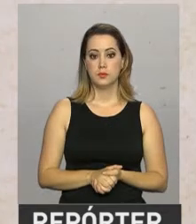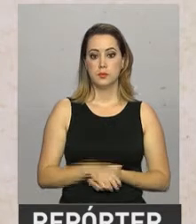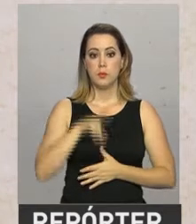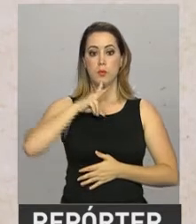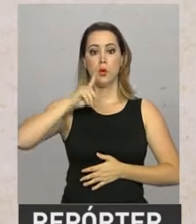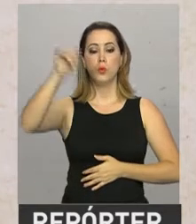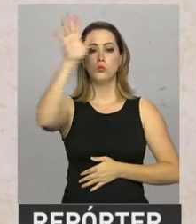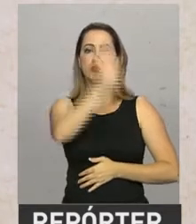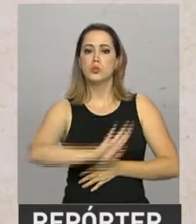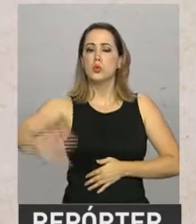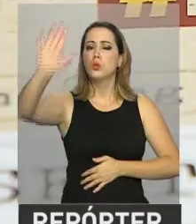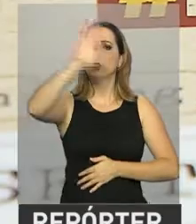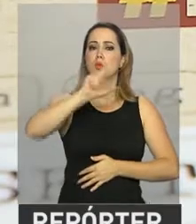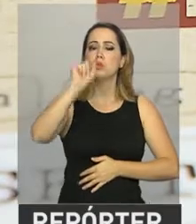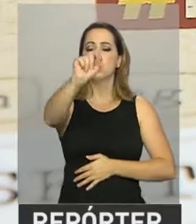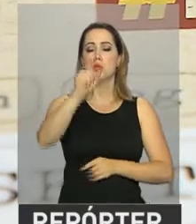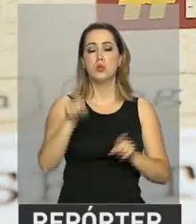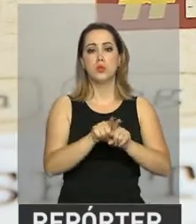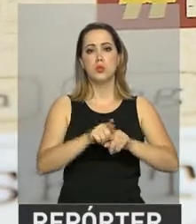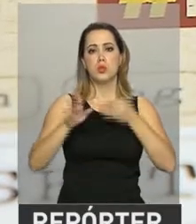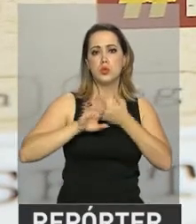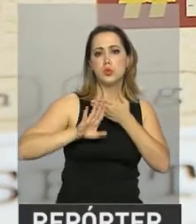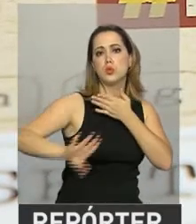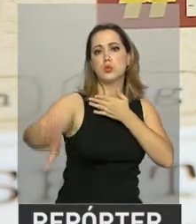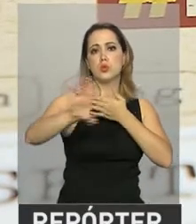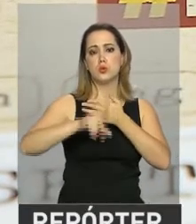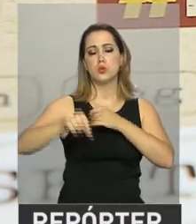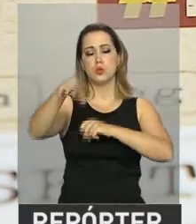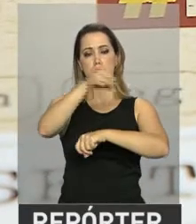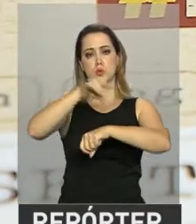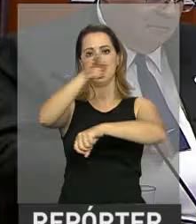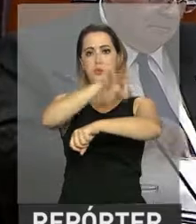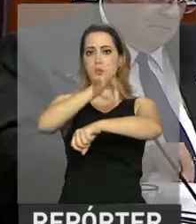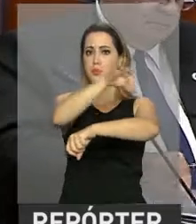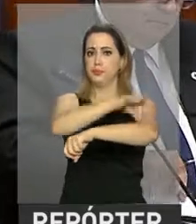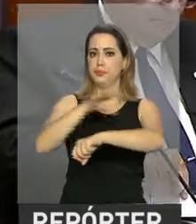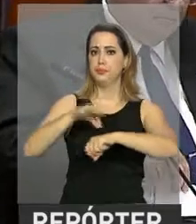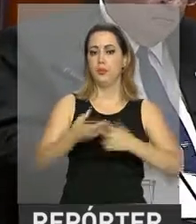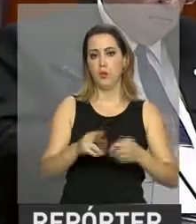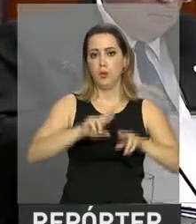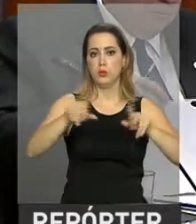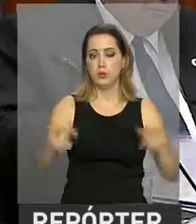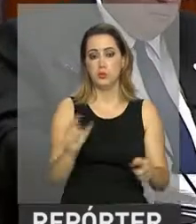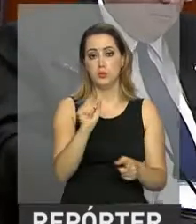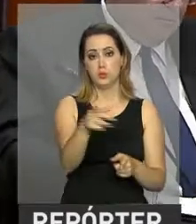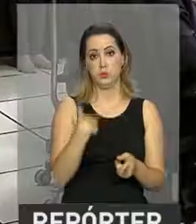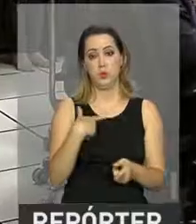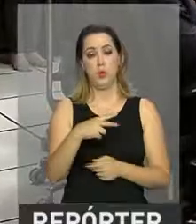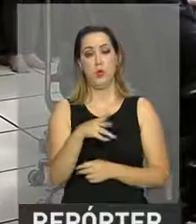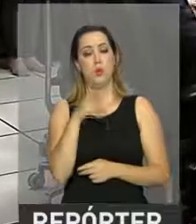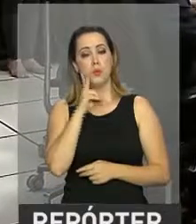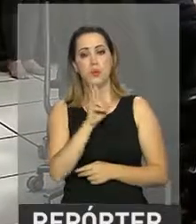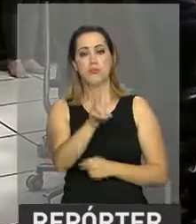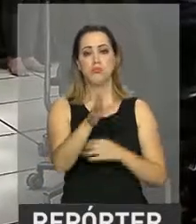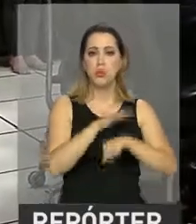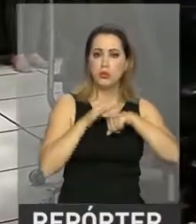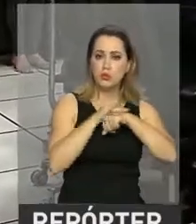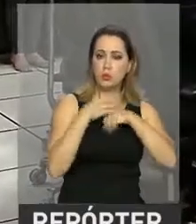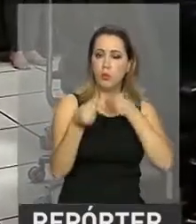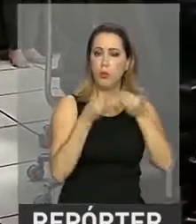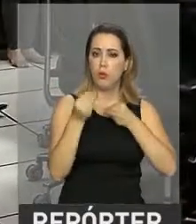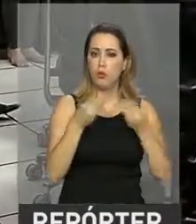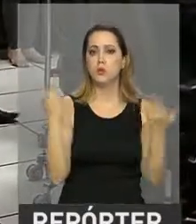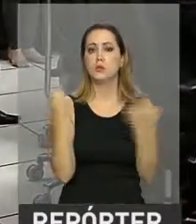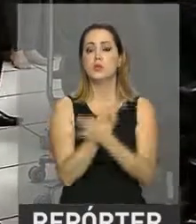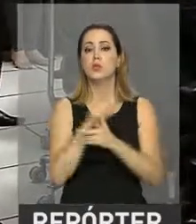No Dia Nacional de Combate ao Mosquito Transmissor da Dengue, Chikungunya e Zika, o presidente ouviu dos representantes dos estados como estão